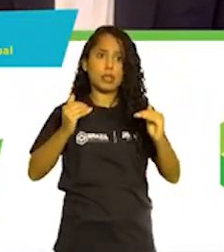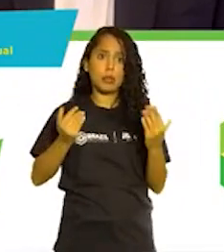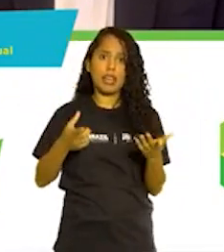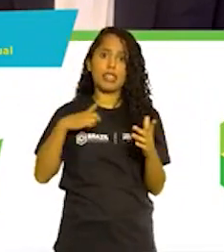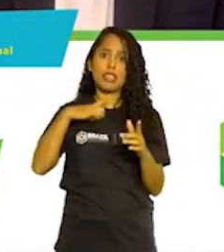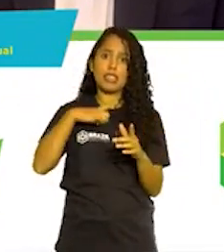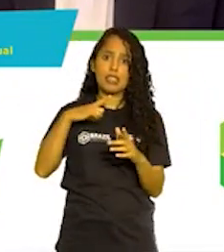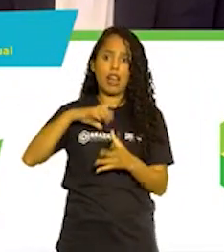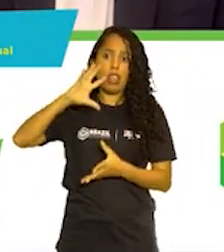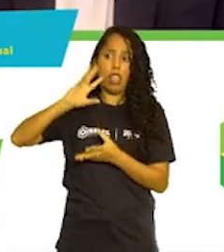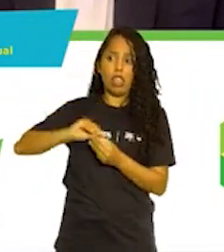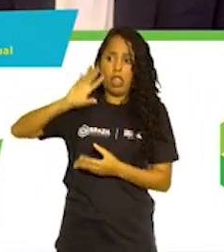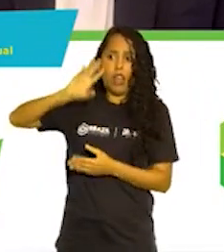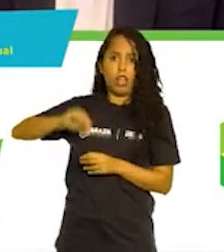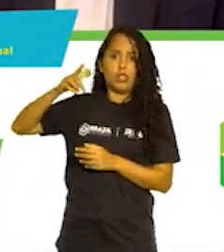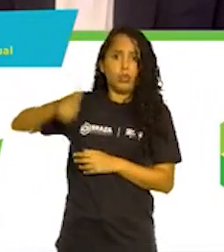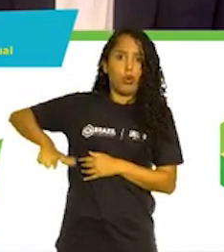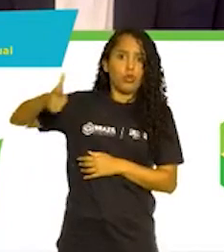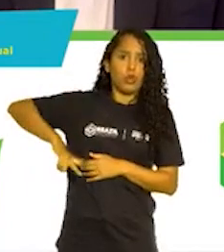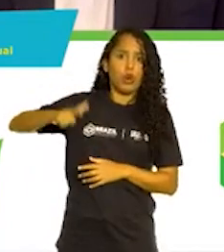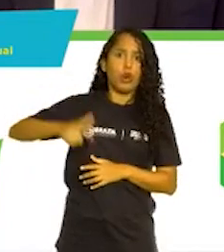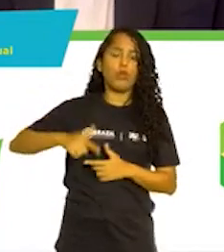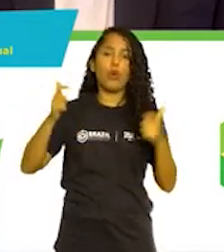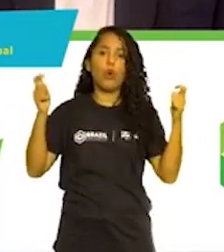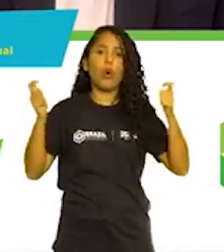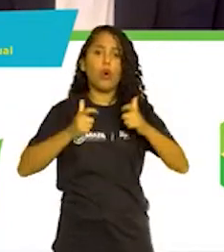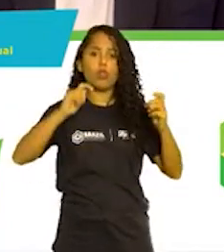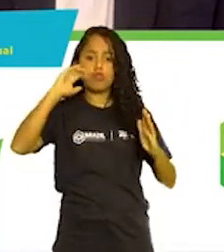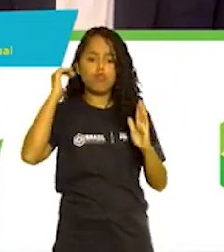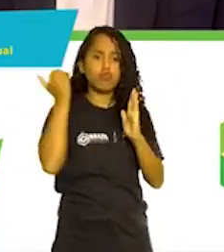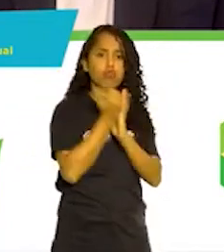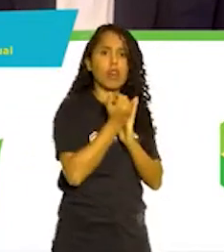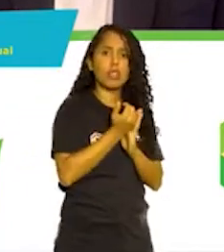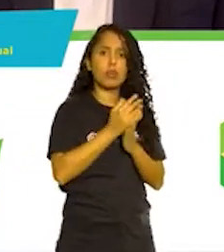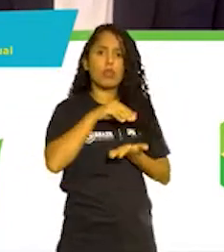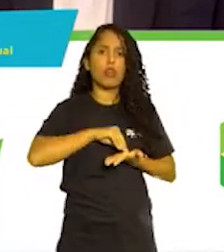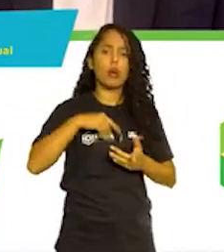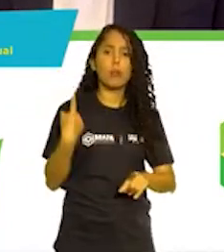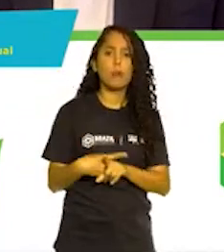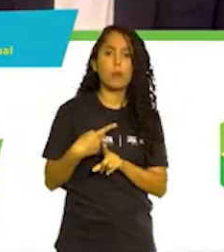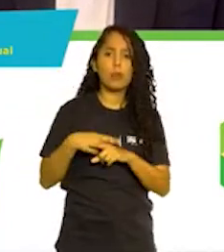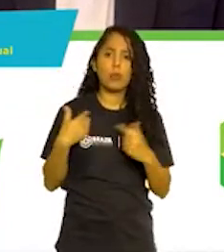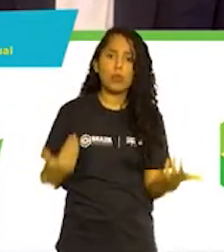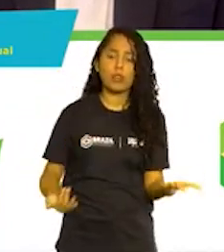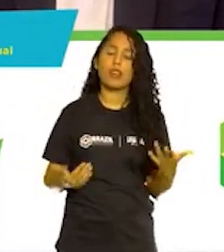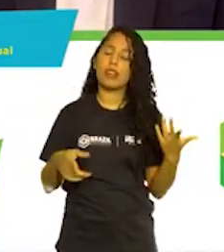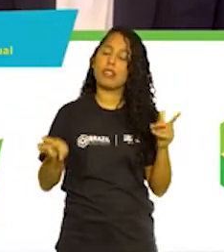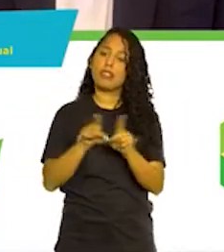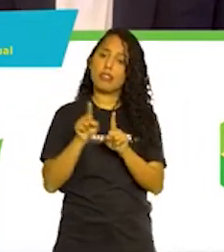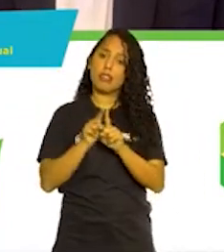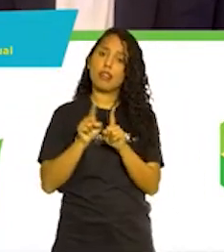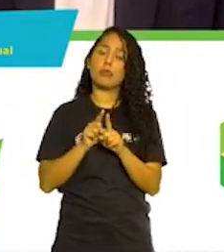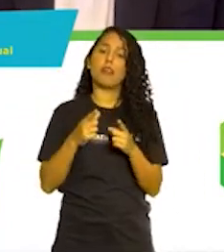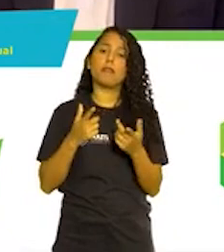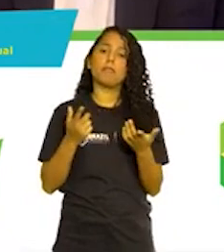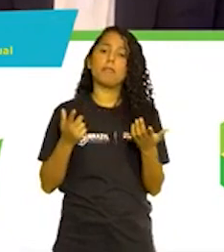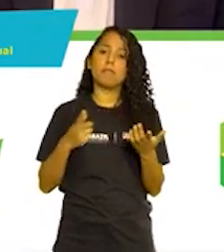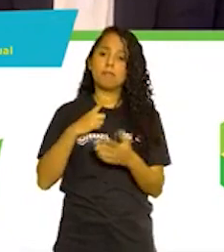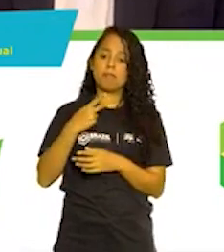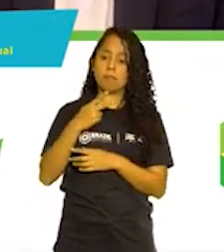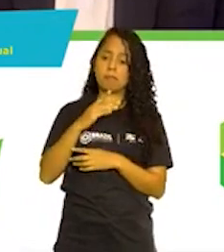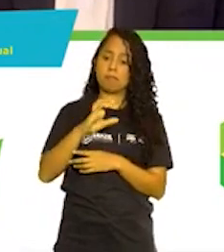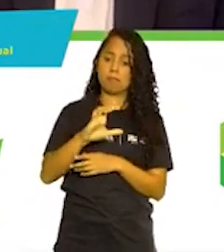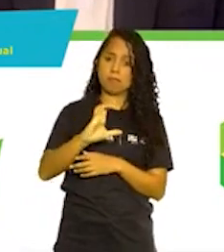Reinterpretam o tempo todo. Onde começou o desrespeito à lei de responsabilidade fiscal? Então, assim, acaba que você tem uma PEC que